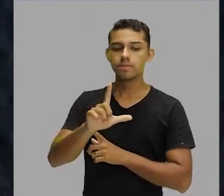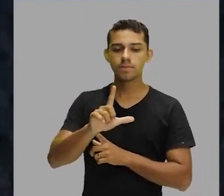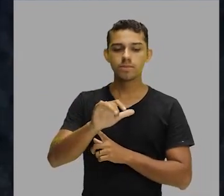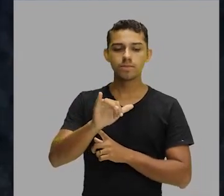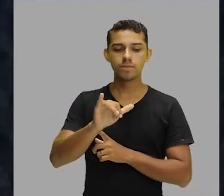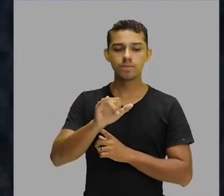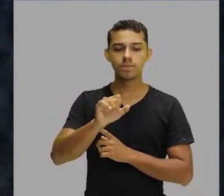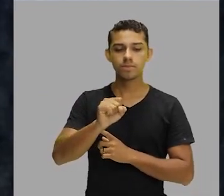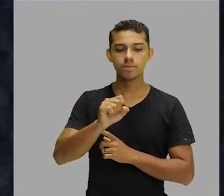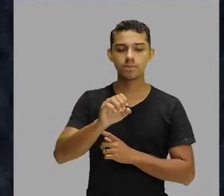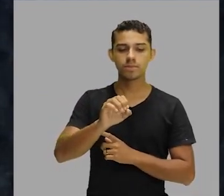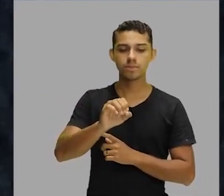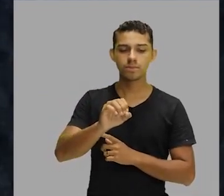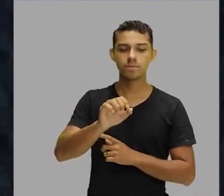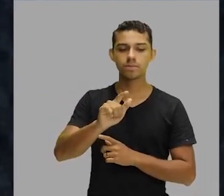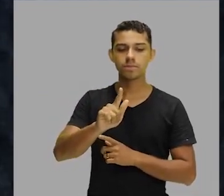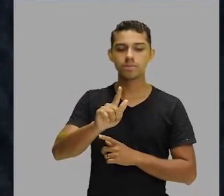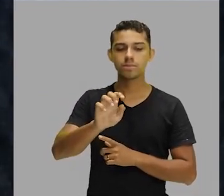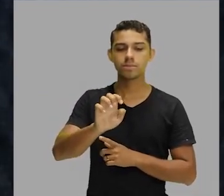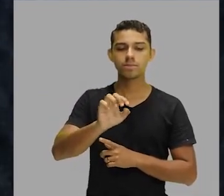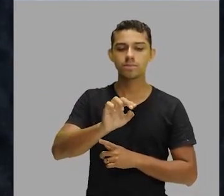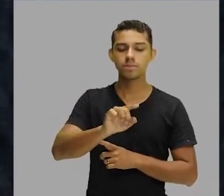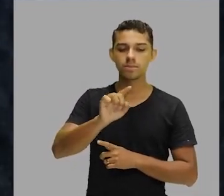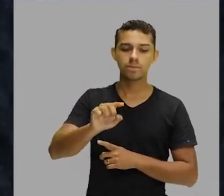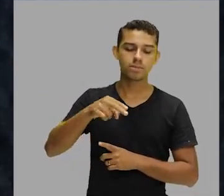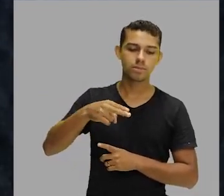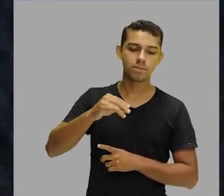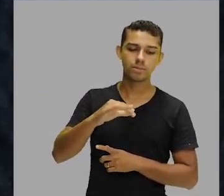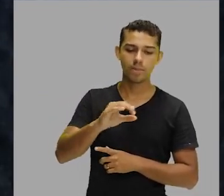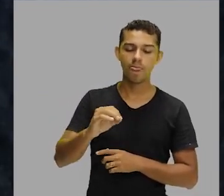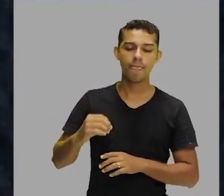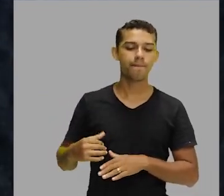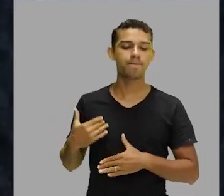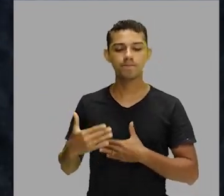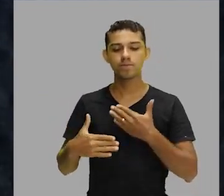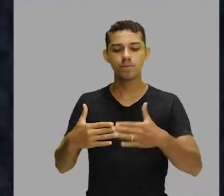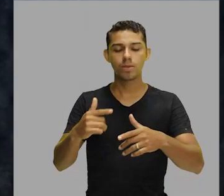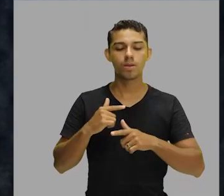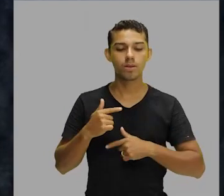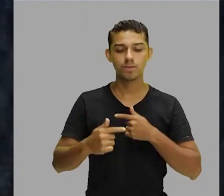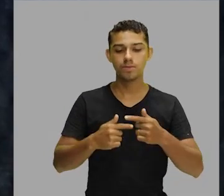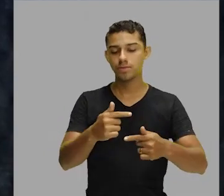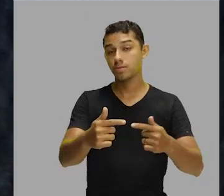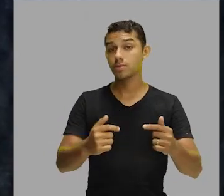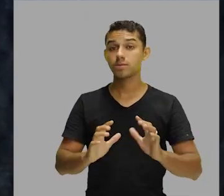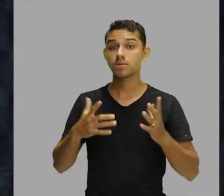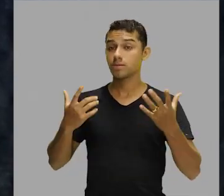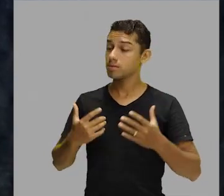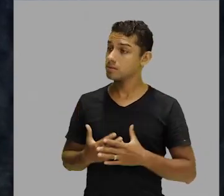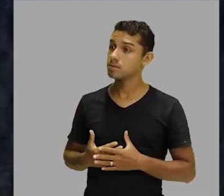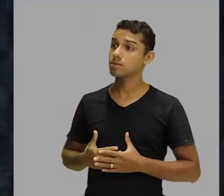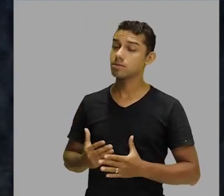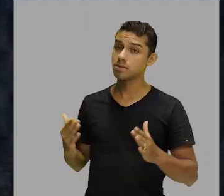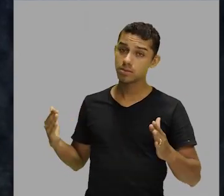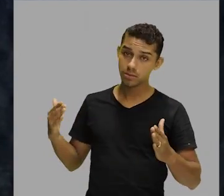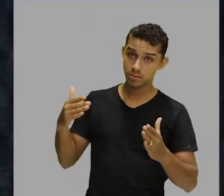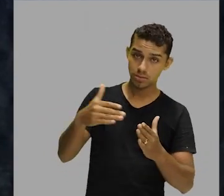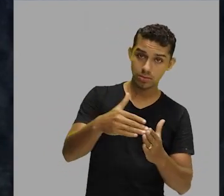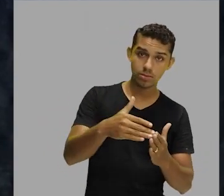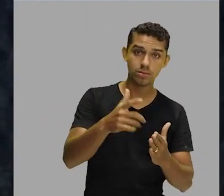lisogênico, ele pode acontecer várias gerações, mas vai chegar um momento que o